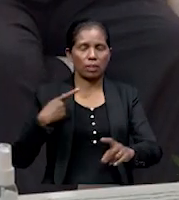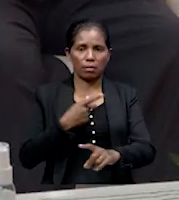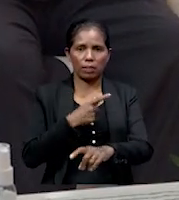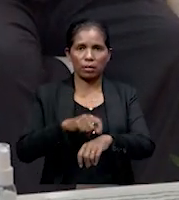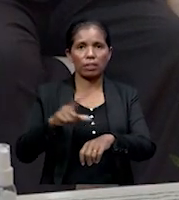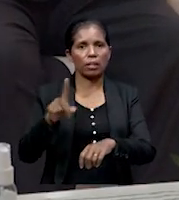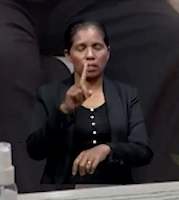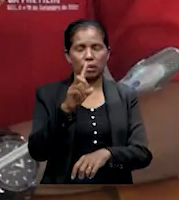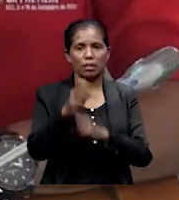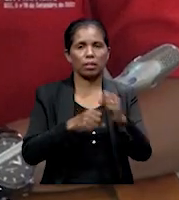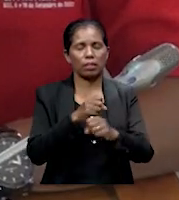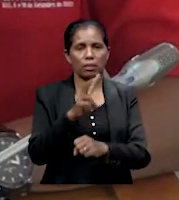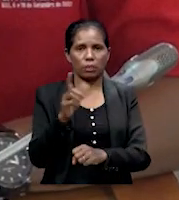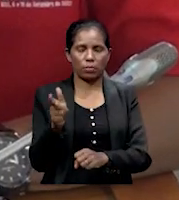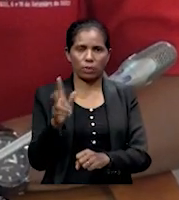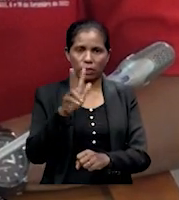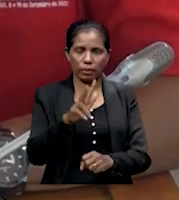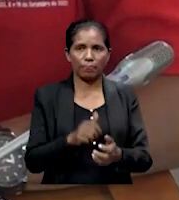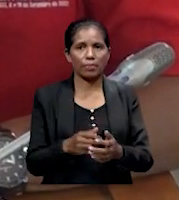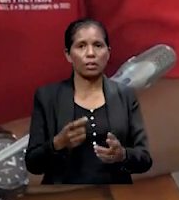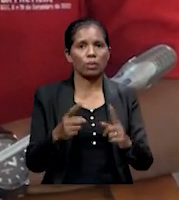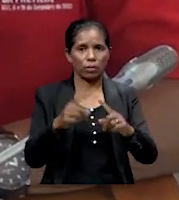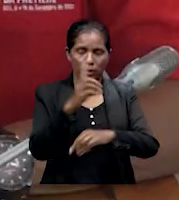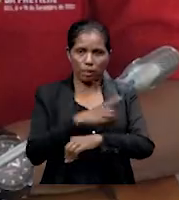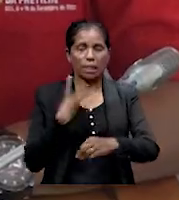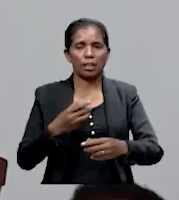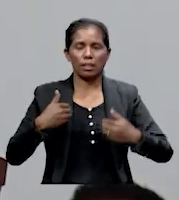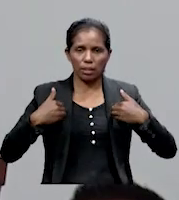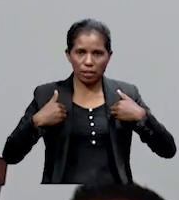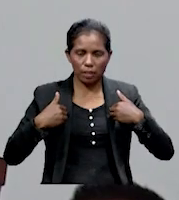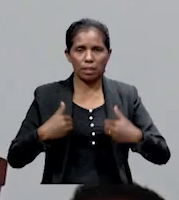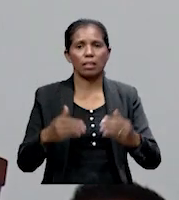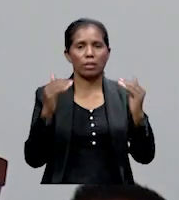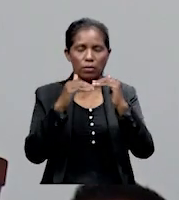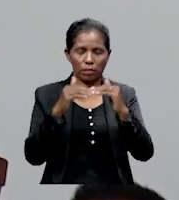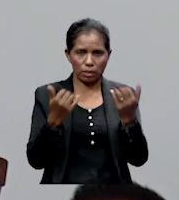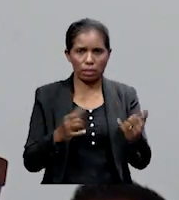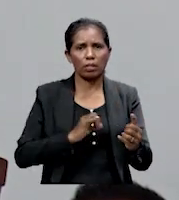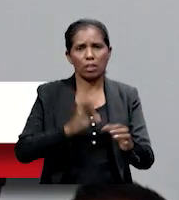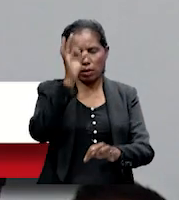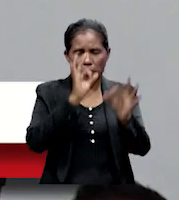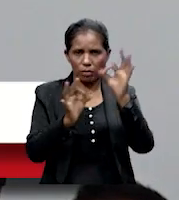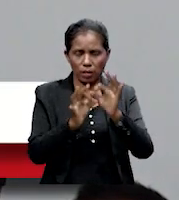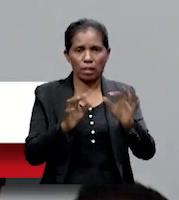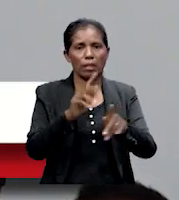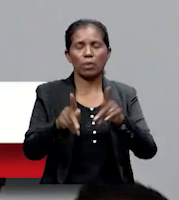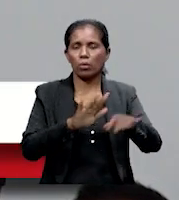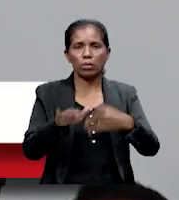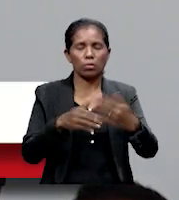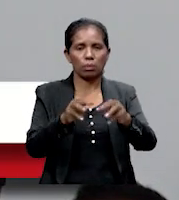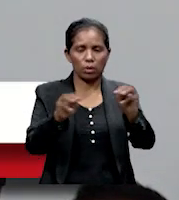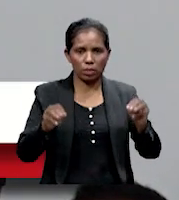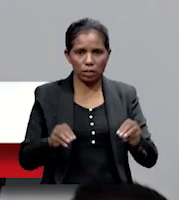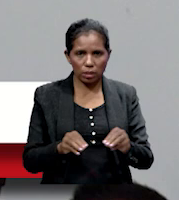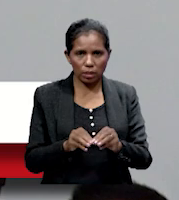resintolo. Ohi ita ia Congresso, dan. Ao fiar katak camarada Sira Hotu, husi município, Sira ni bema kaya